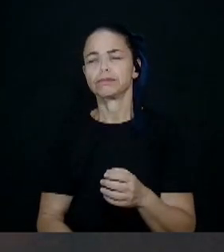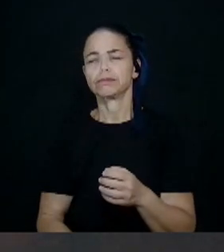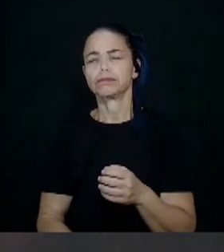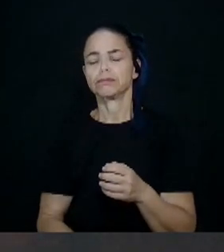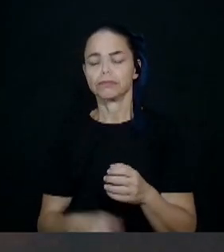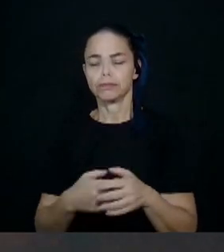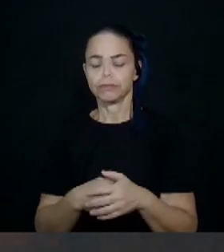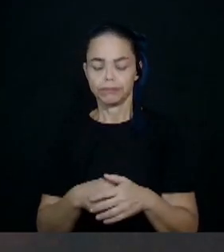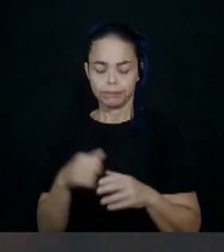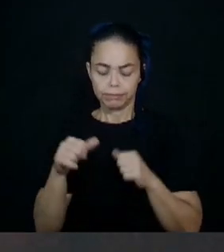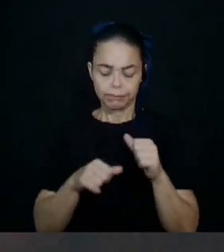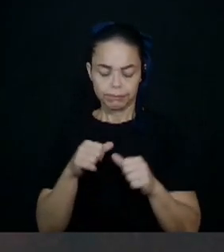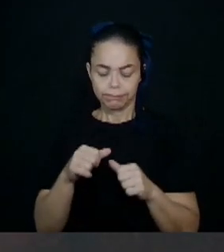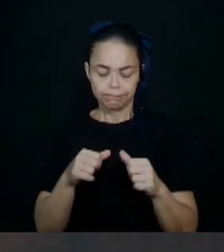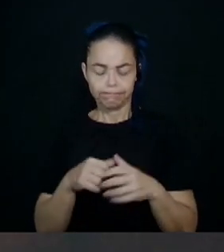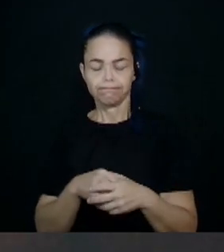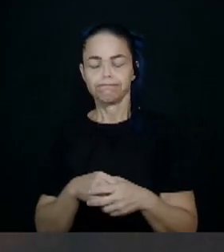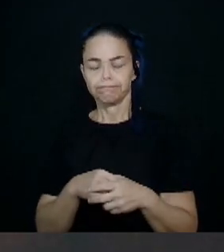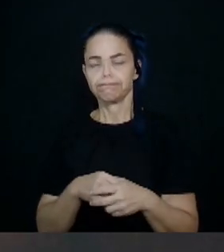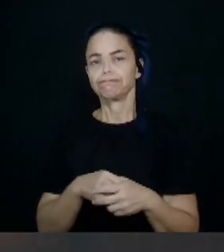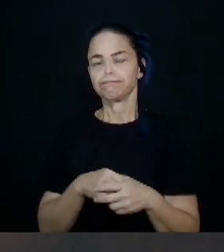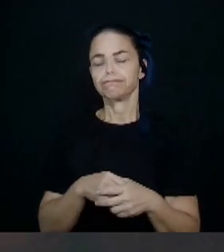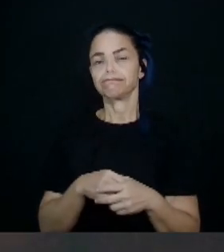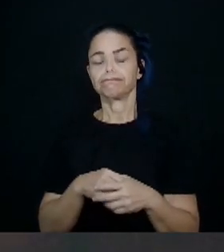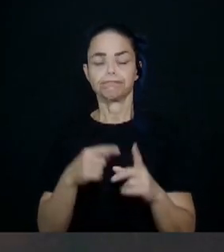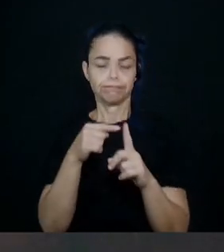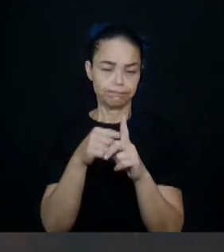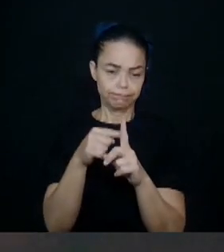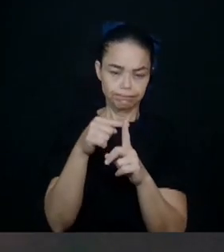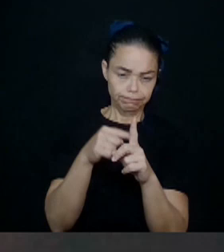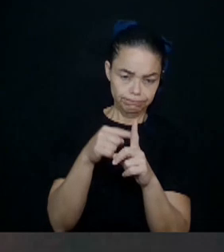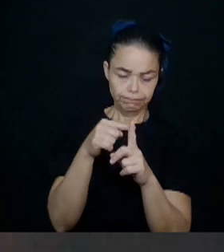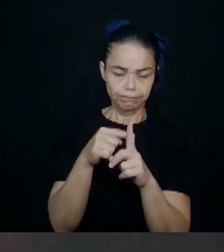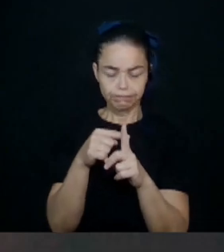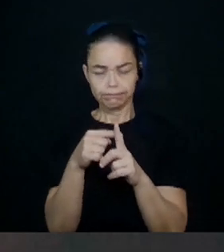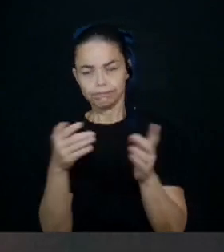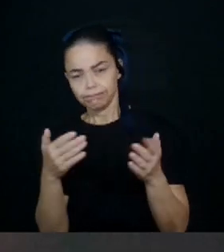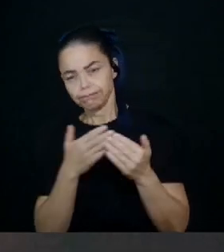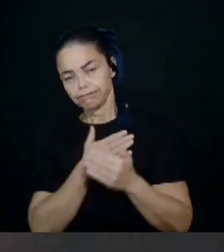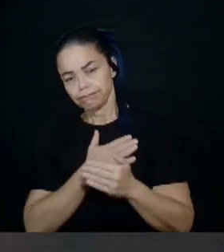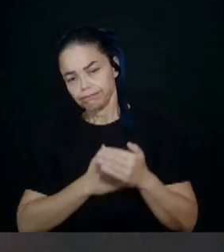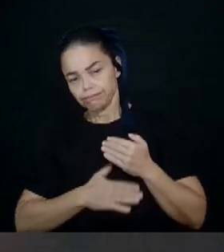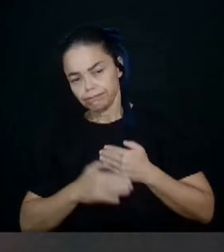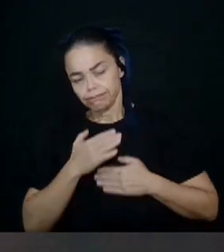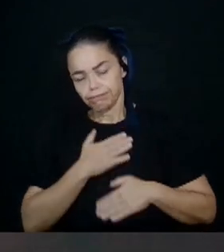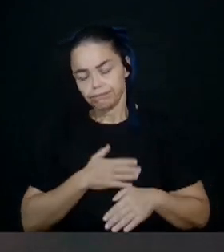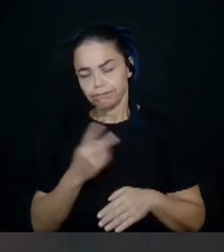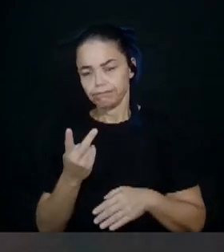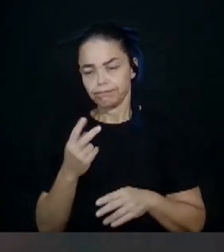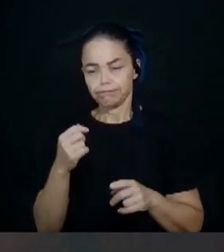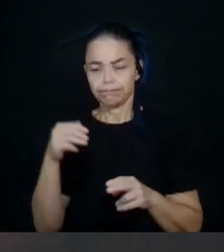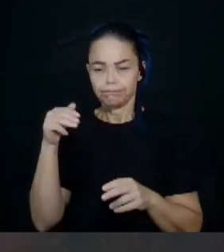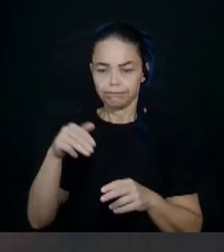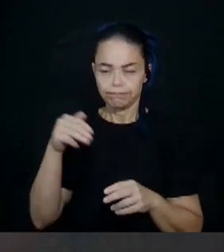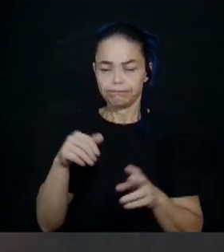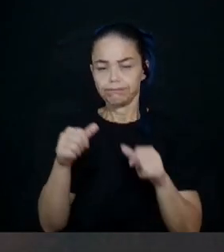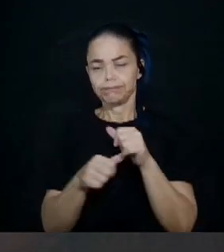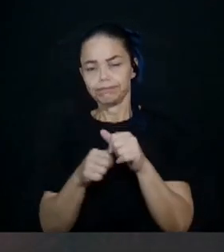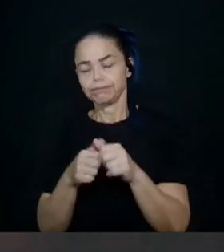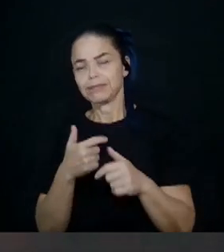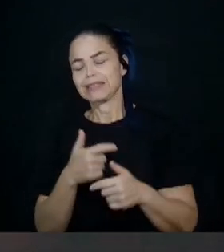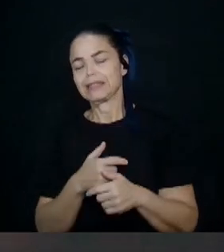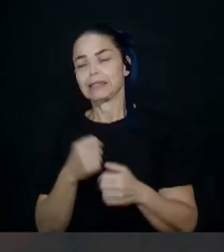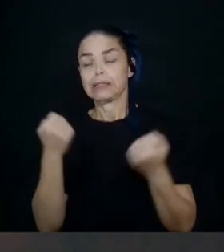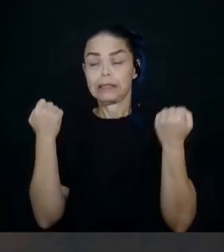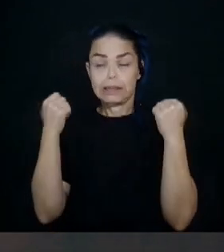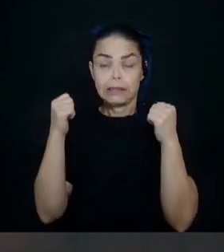Esse oscilar é o que vai me medir, né? Agora eu estou numa tranquilidade, daqui a 2 minutos tal eu posso mudar meu humor, minha irritabilidade.